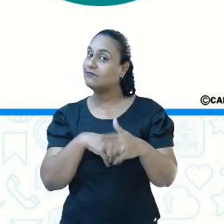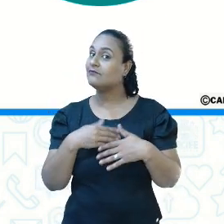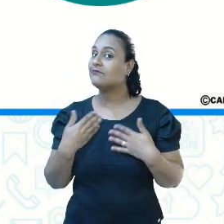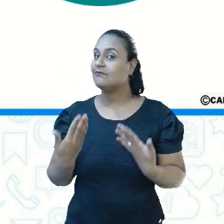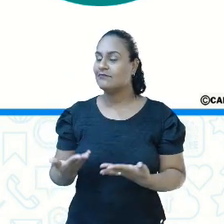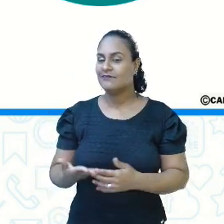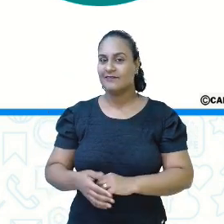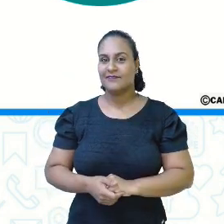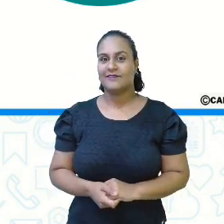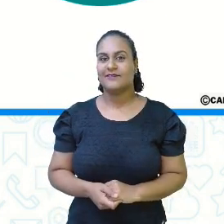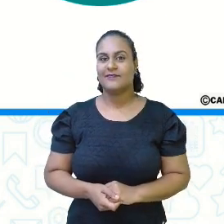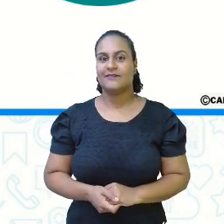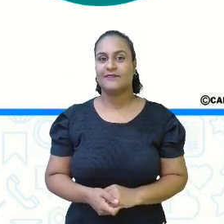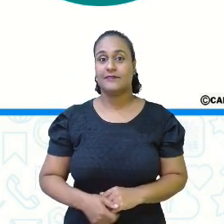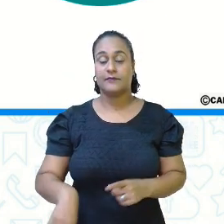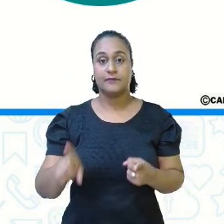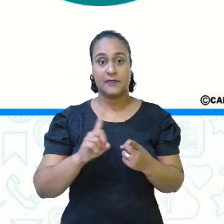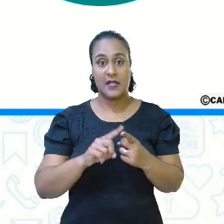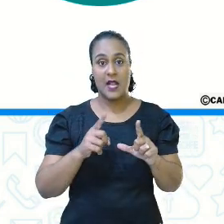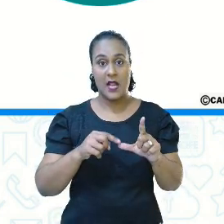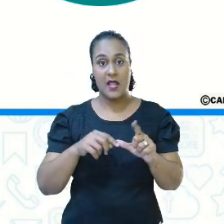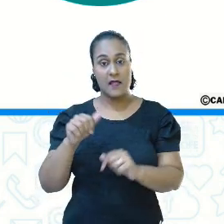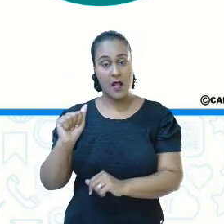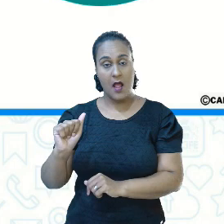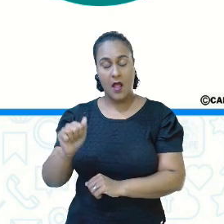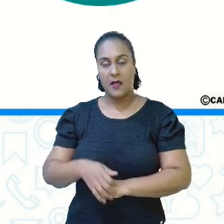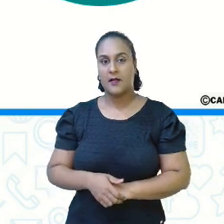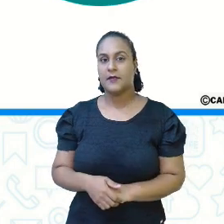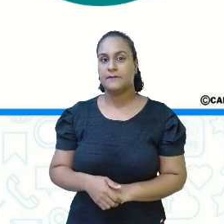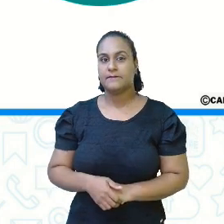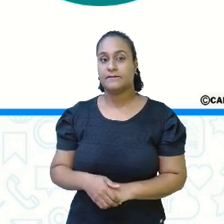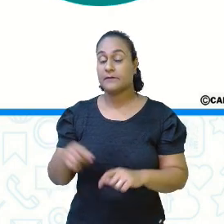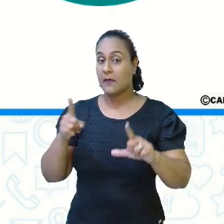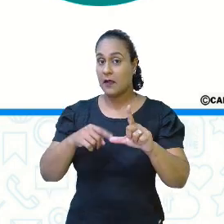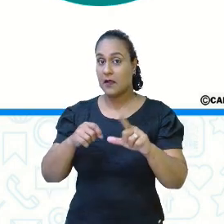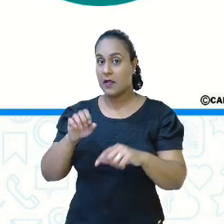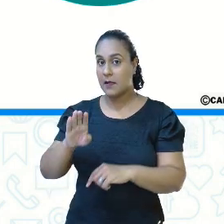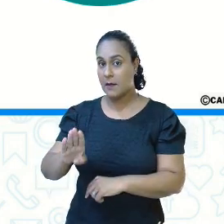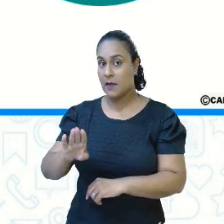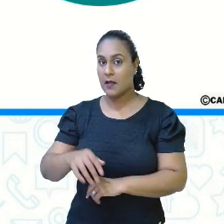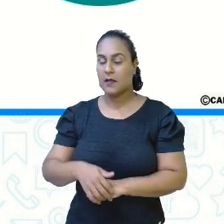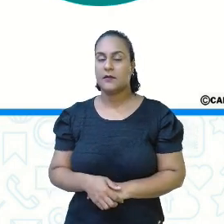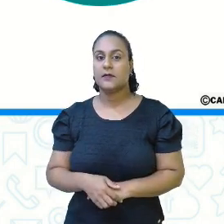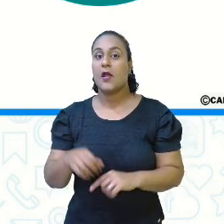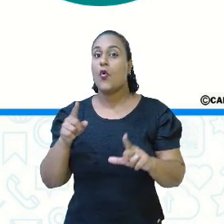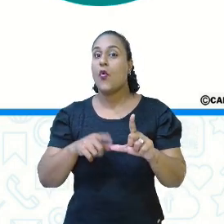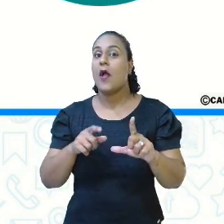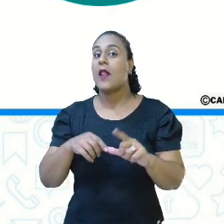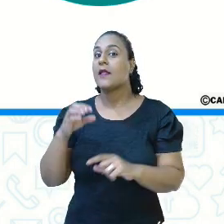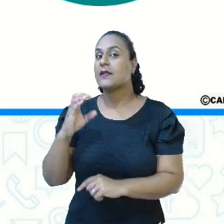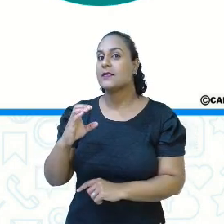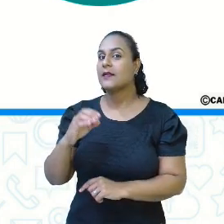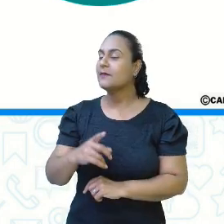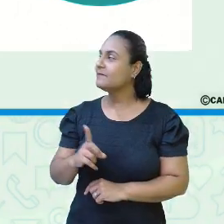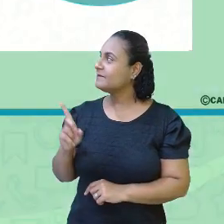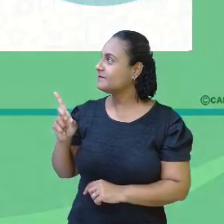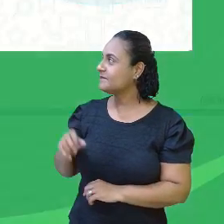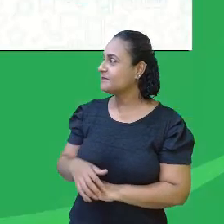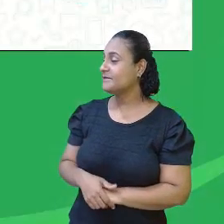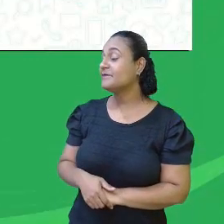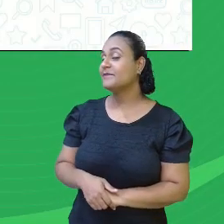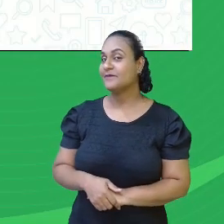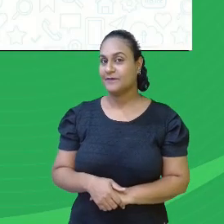para vocês? Foi a filtração, a cloração ou a captação? E